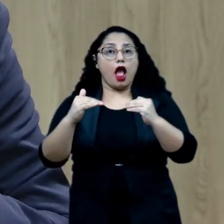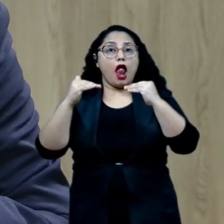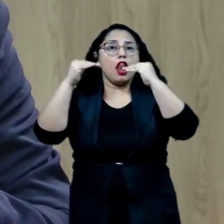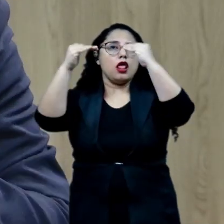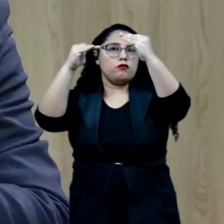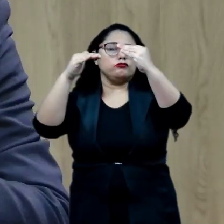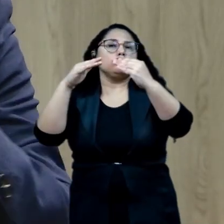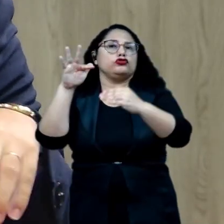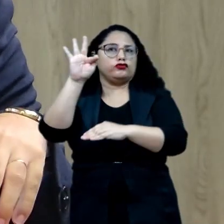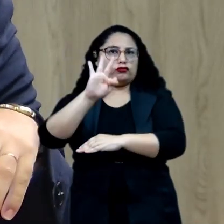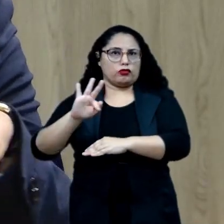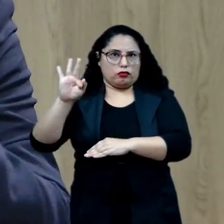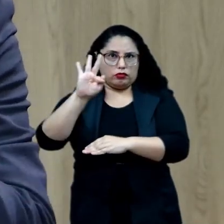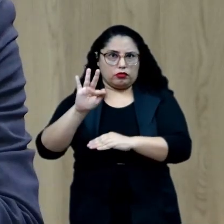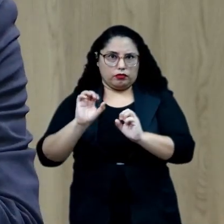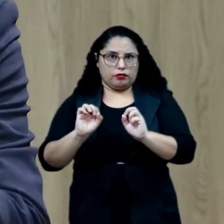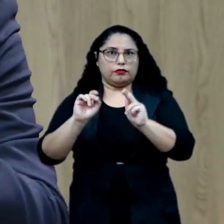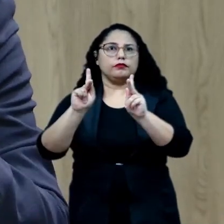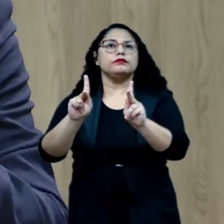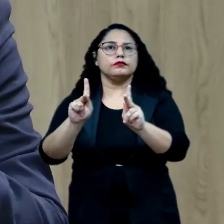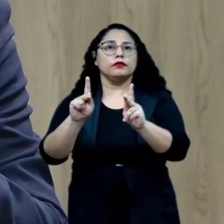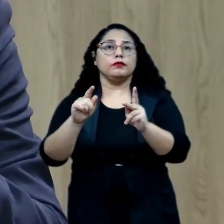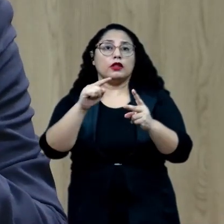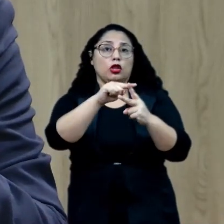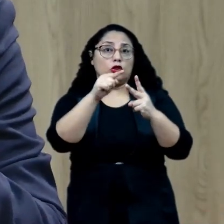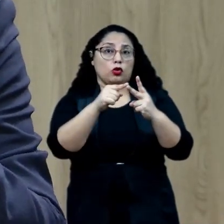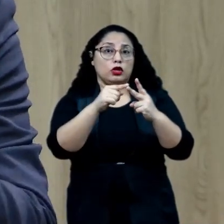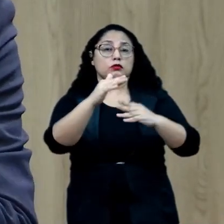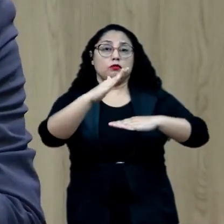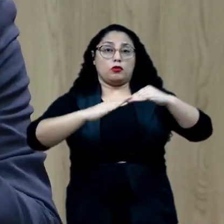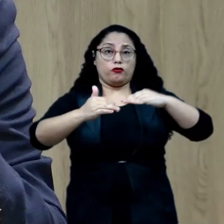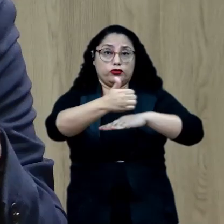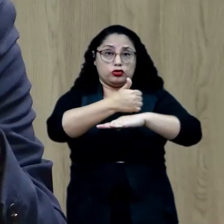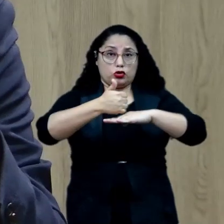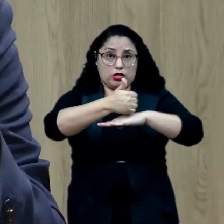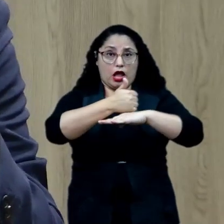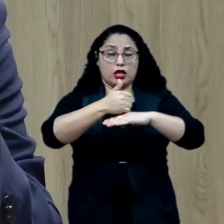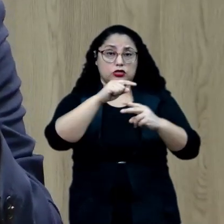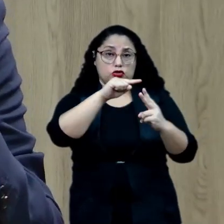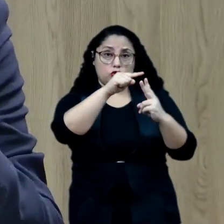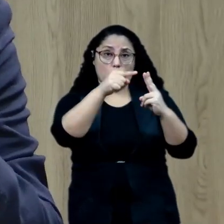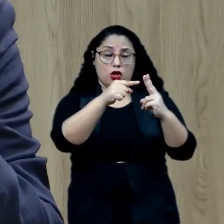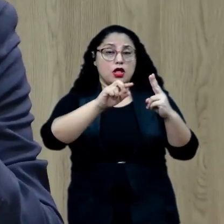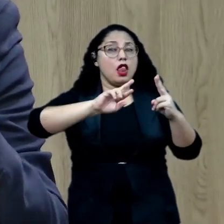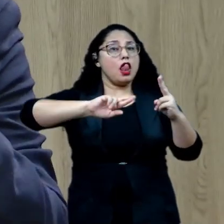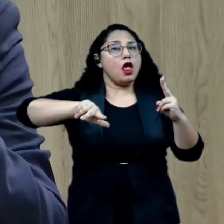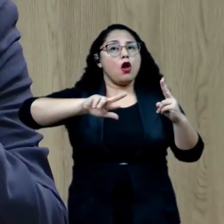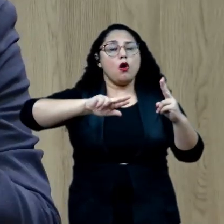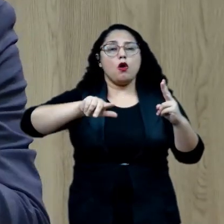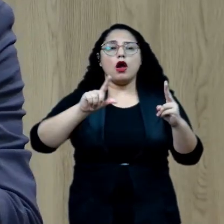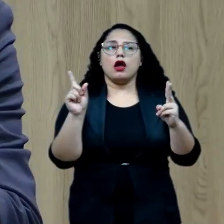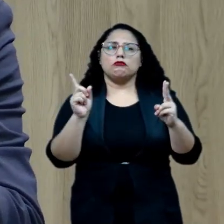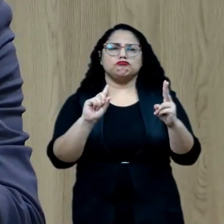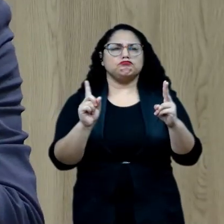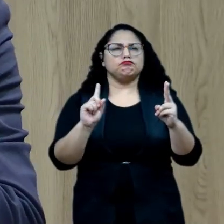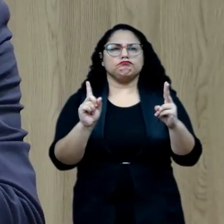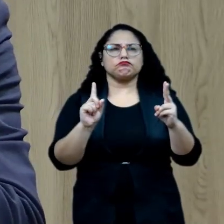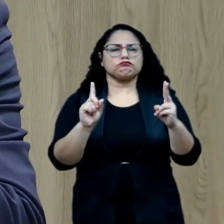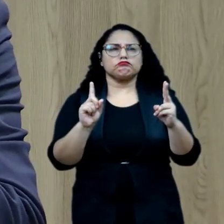graduação. Ok? Então, tem 2 profissionais. Esses 2 profissionais, eles não